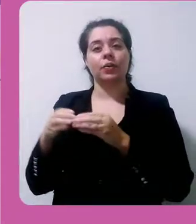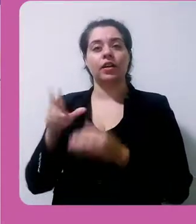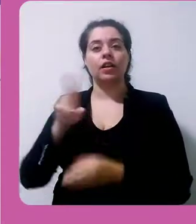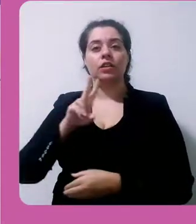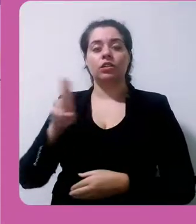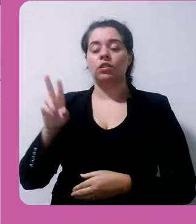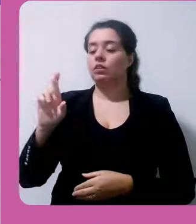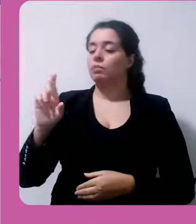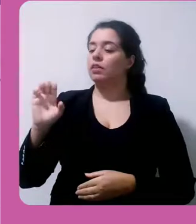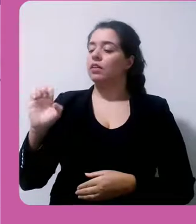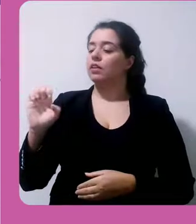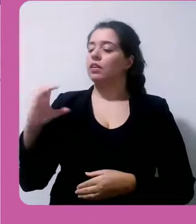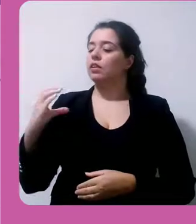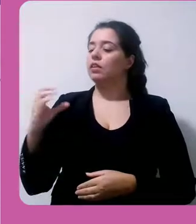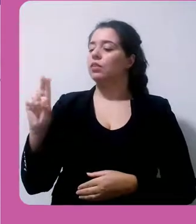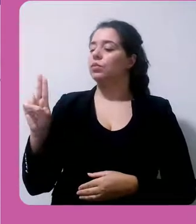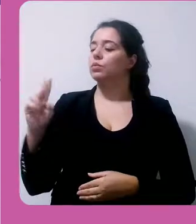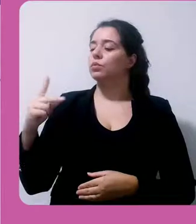apesar de não ser,